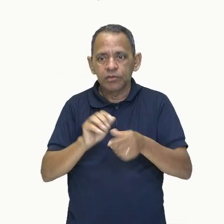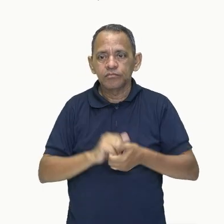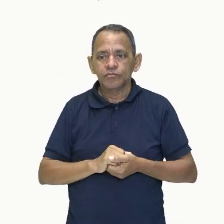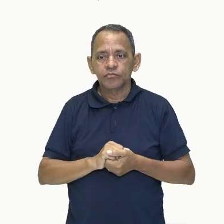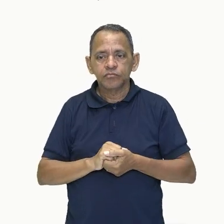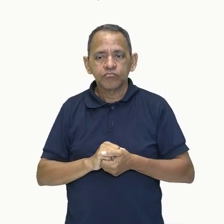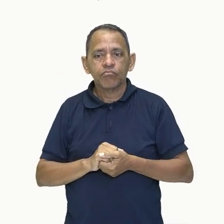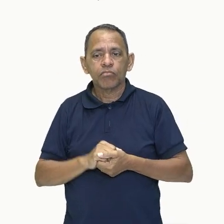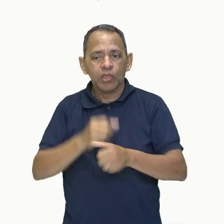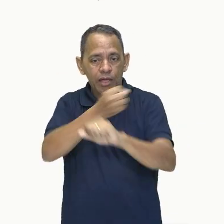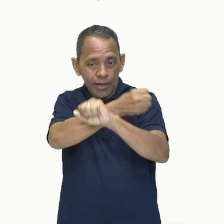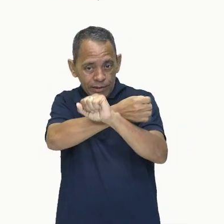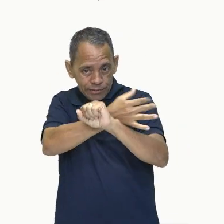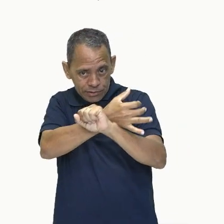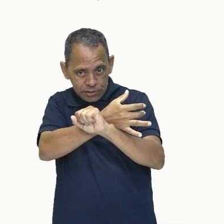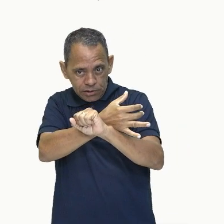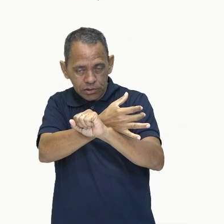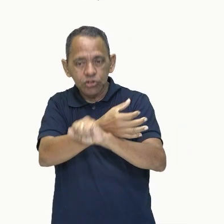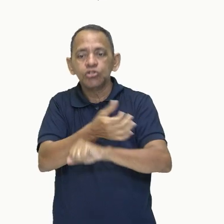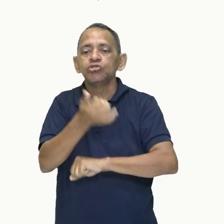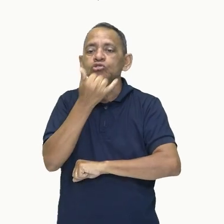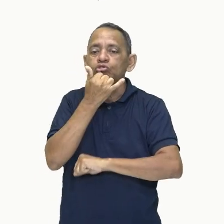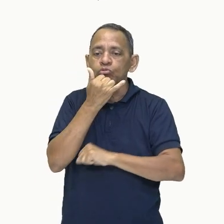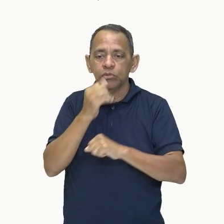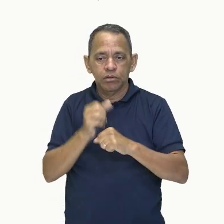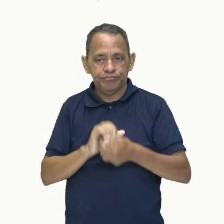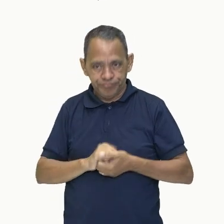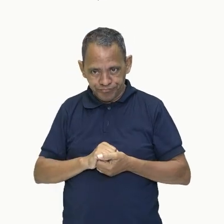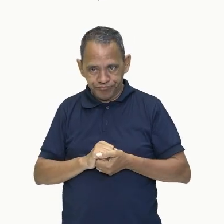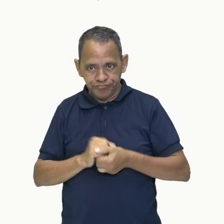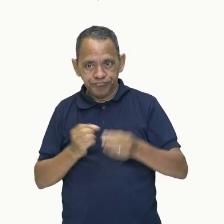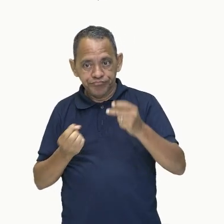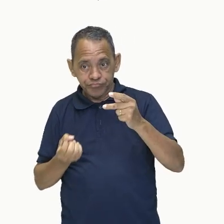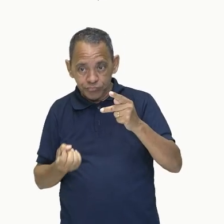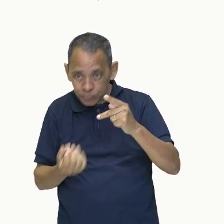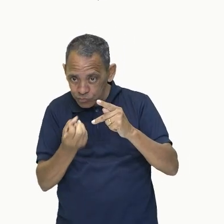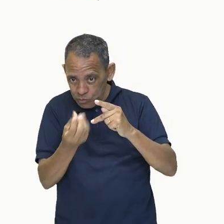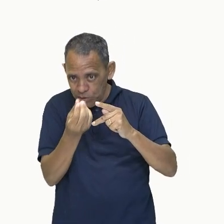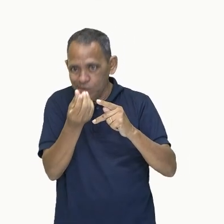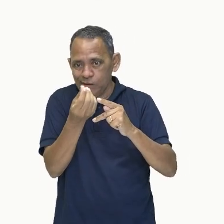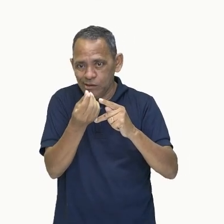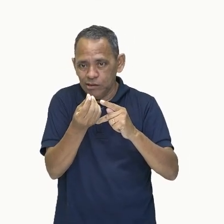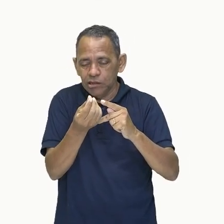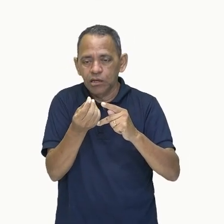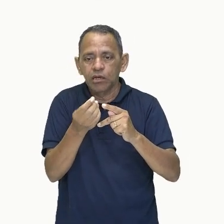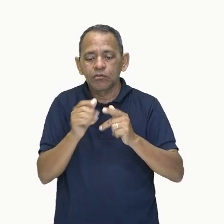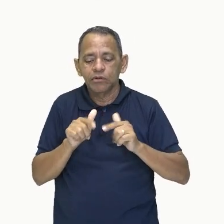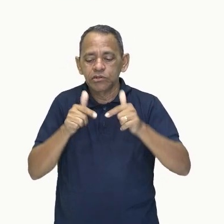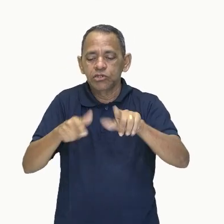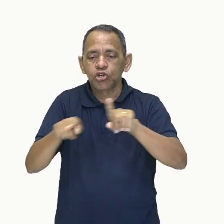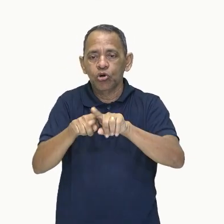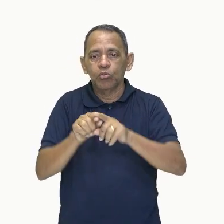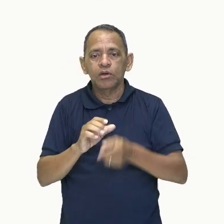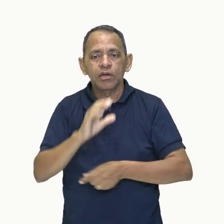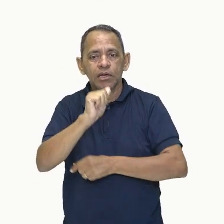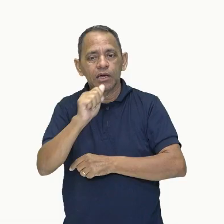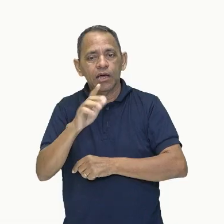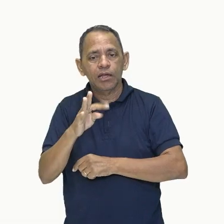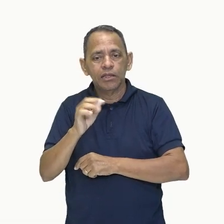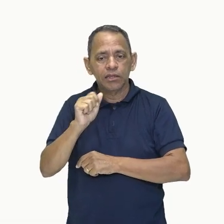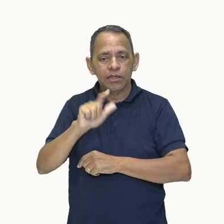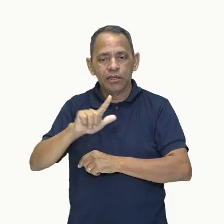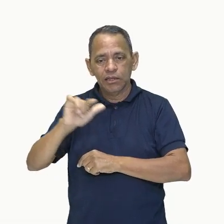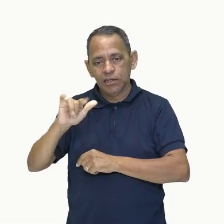essas proteínas, né, que vão agir como catalisadores, elas estão muito ali